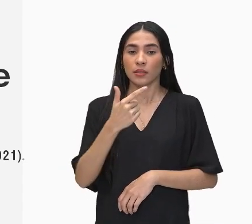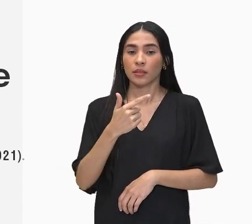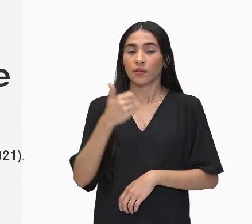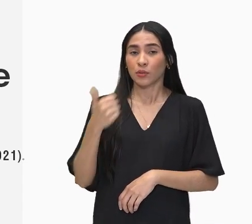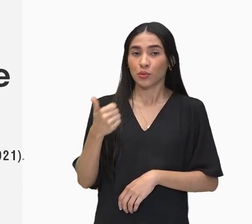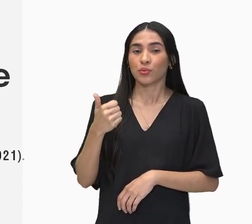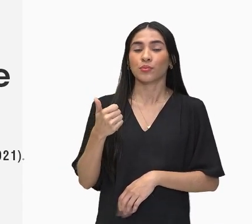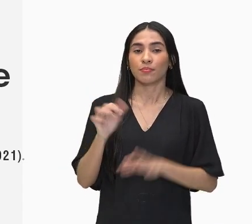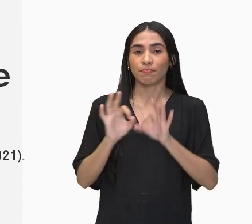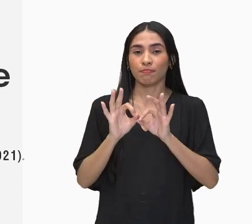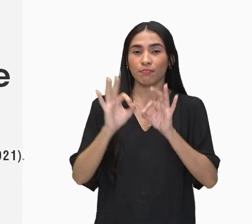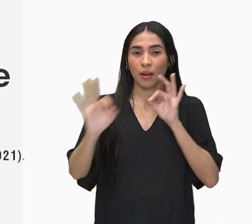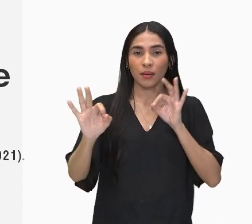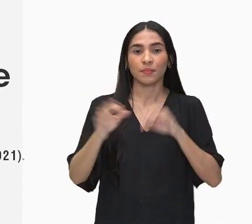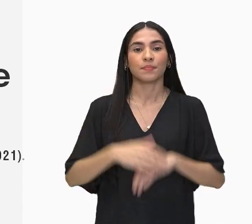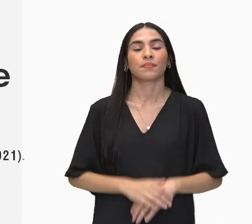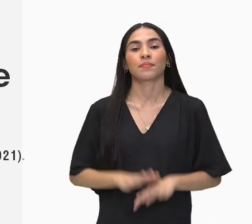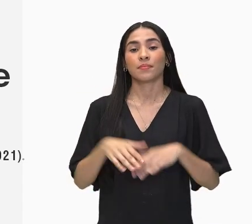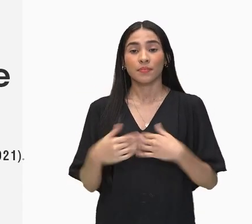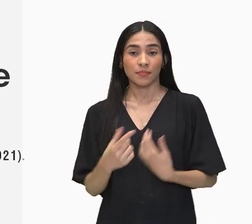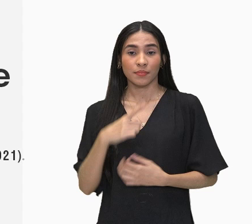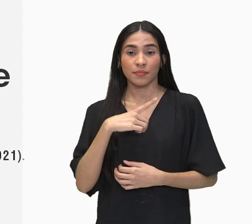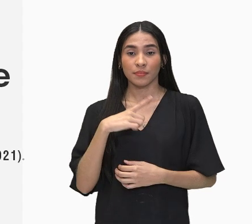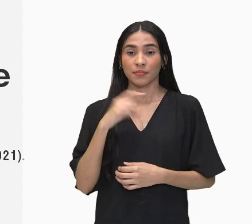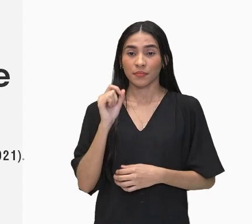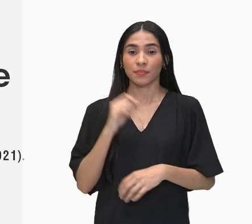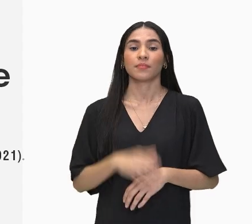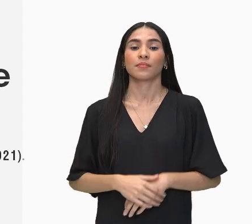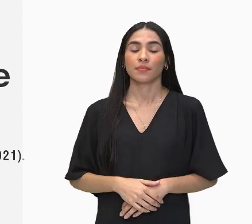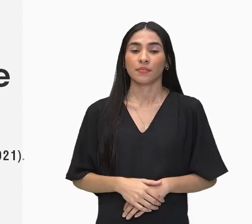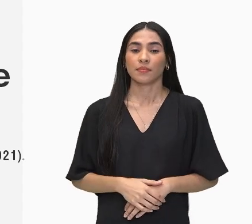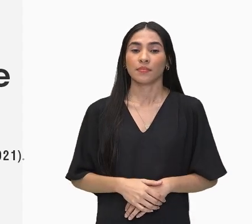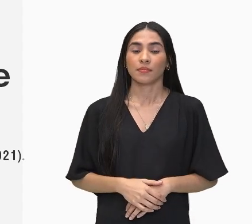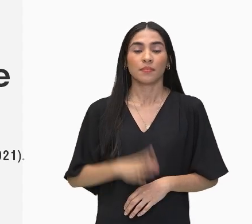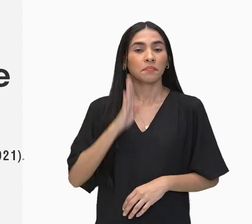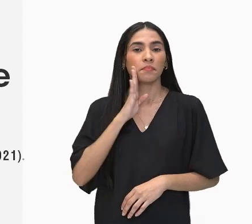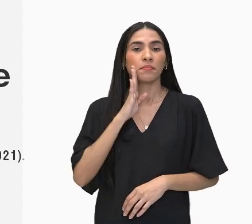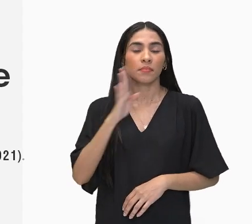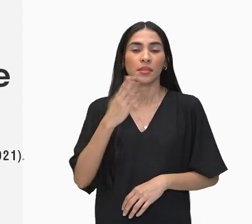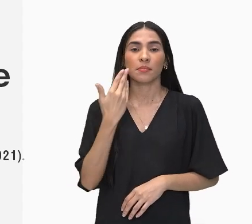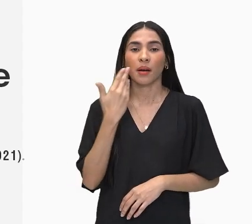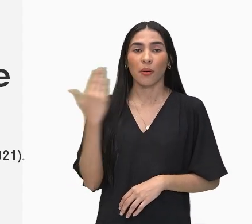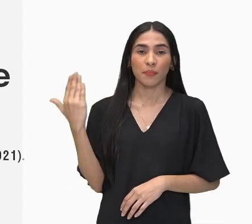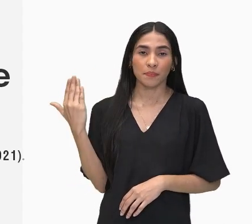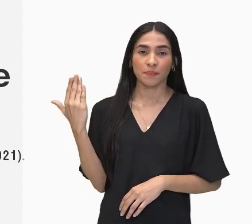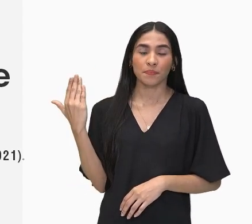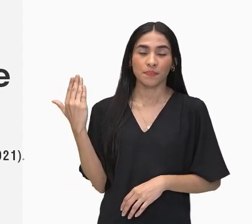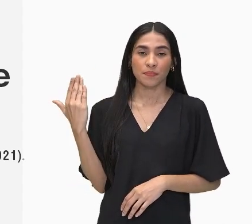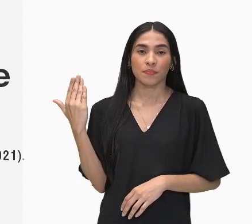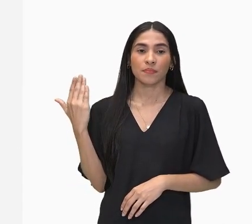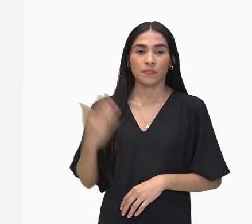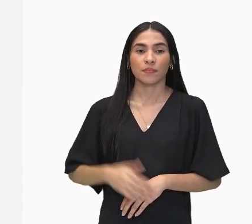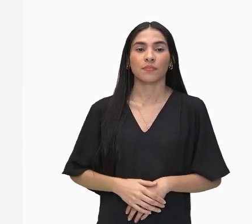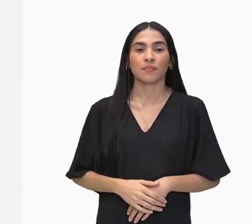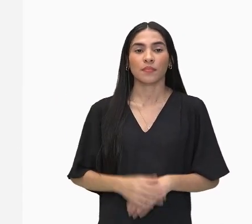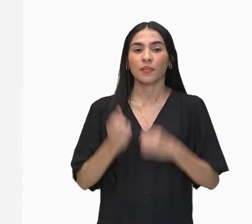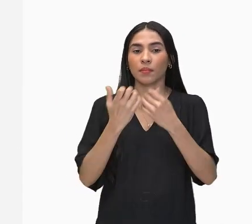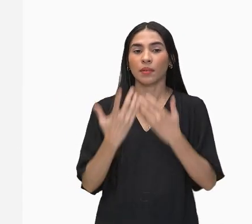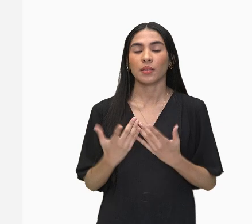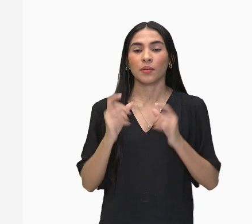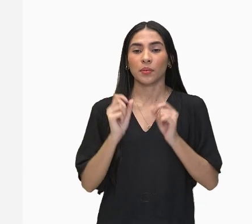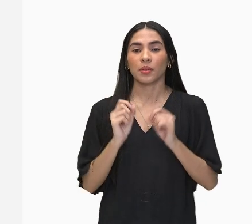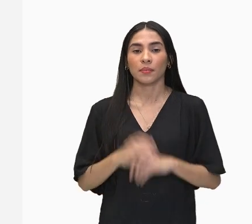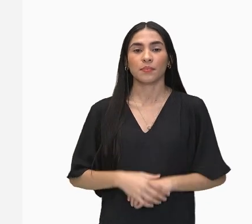1.735.621 quilômetros. Então, aí nós temos, né, como destaque o transporte rodoviário, né, destacando